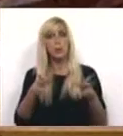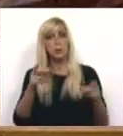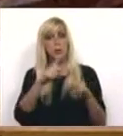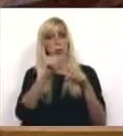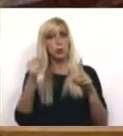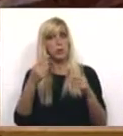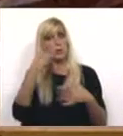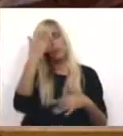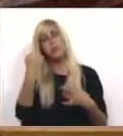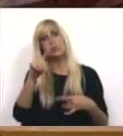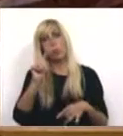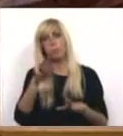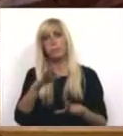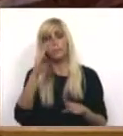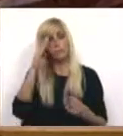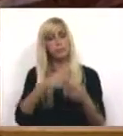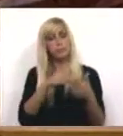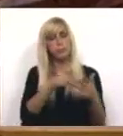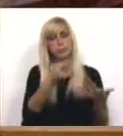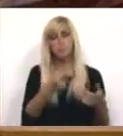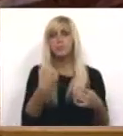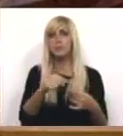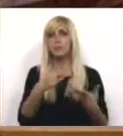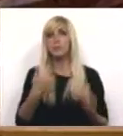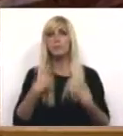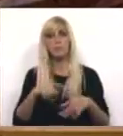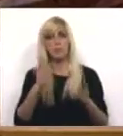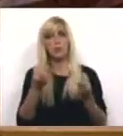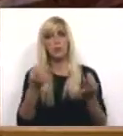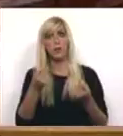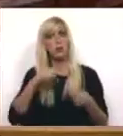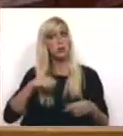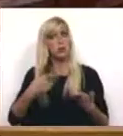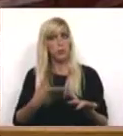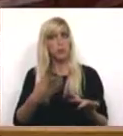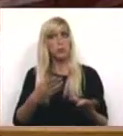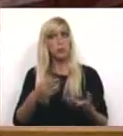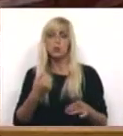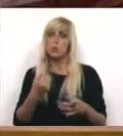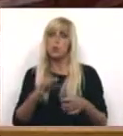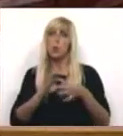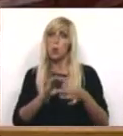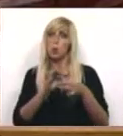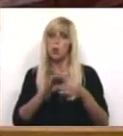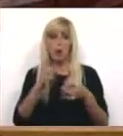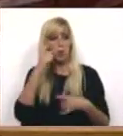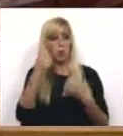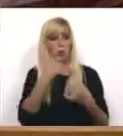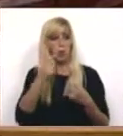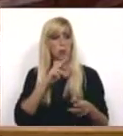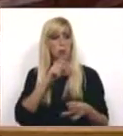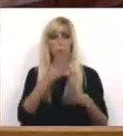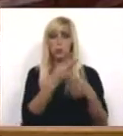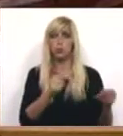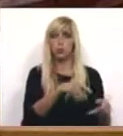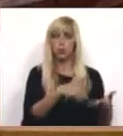não ia ser fácil, com muitos obstáculos pela frente, ainda assim, os verdes não deixaram de se empenhar e colaborar na procura de respostas e